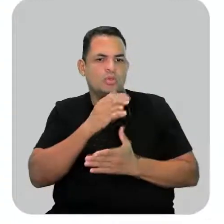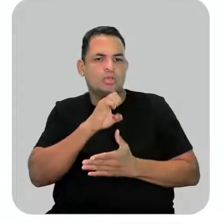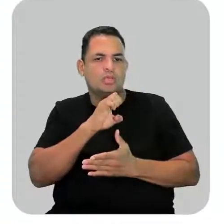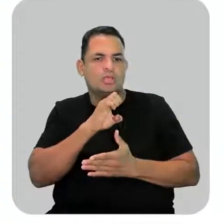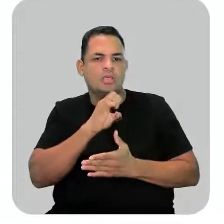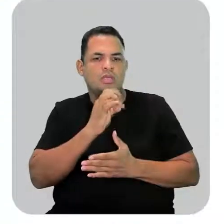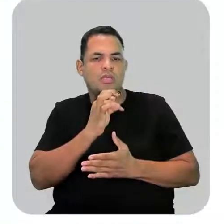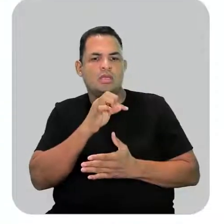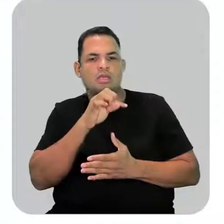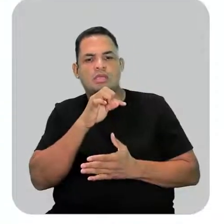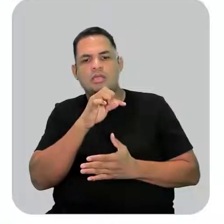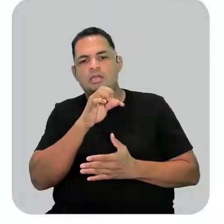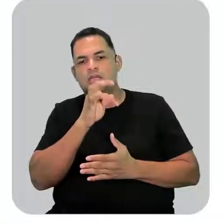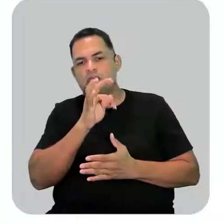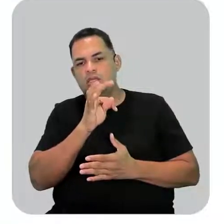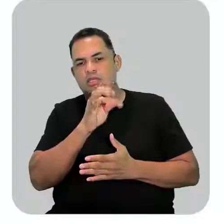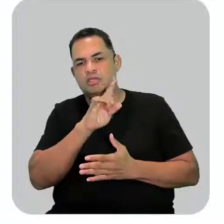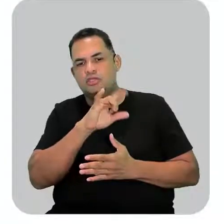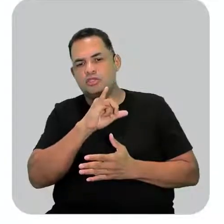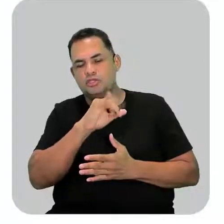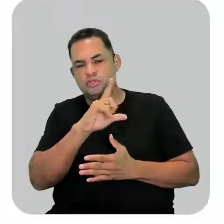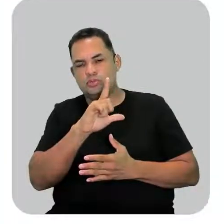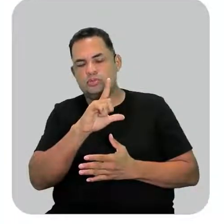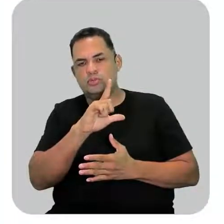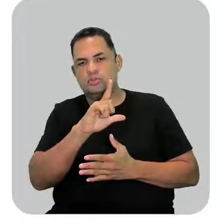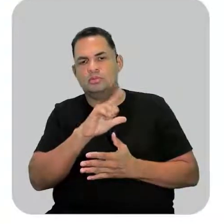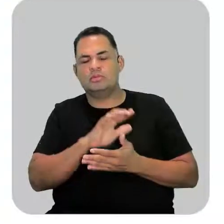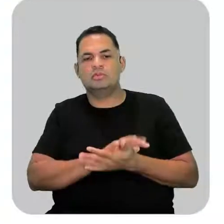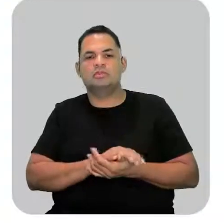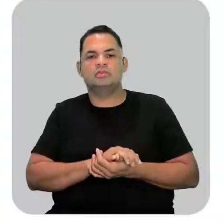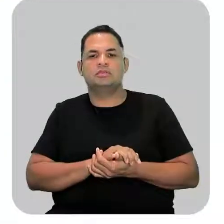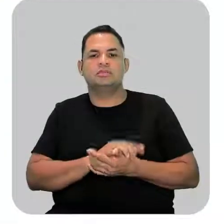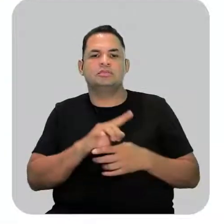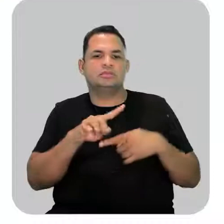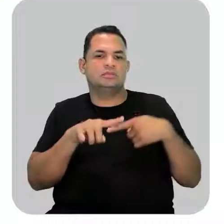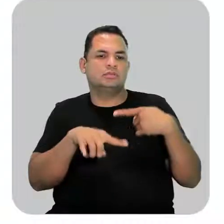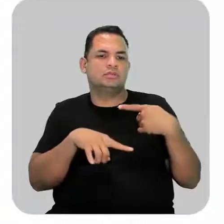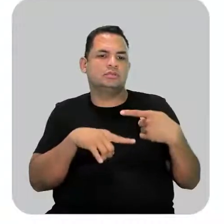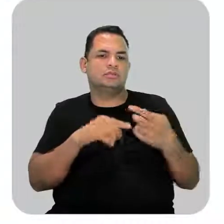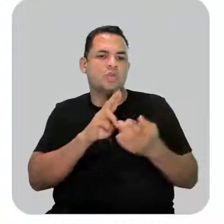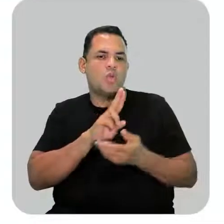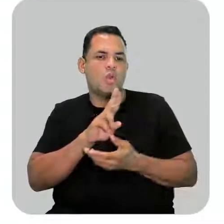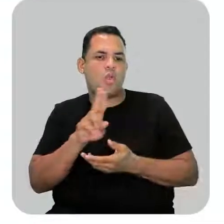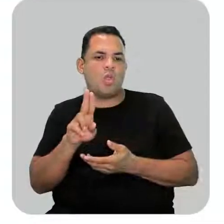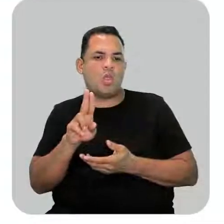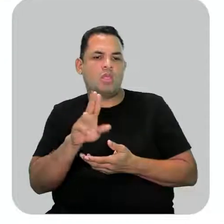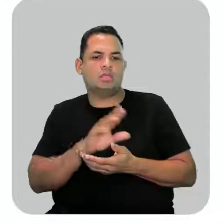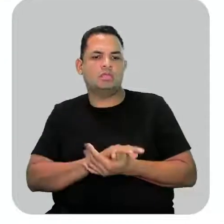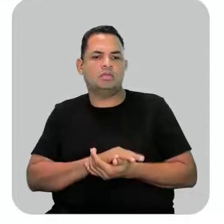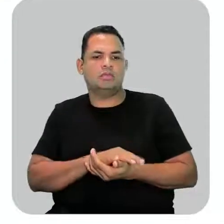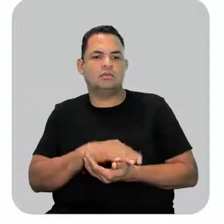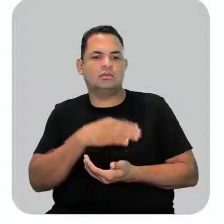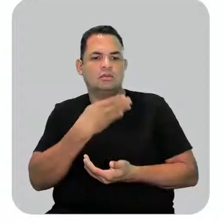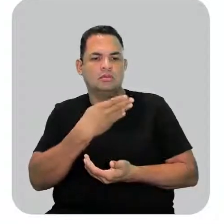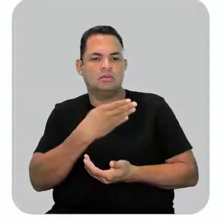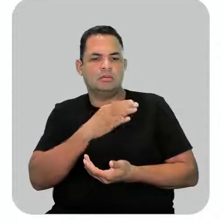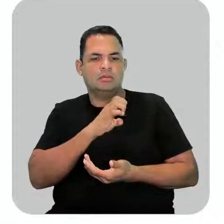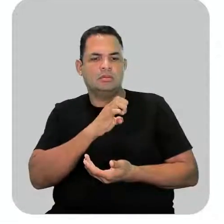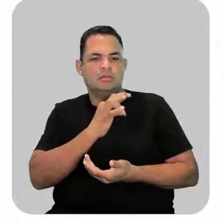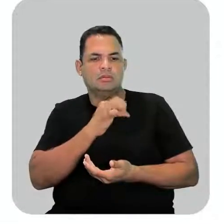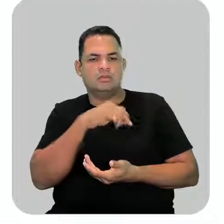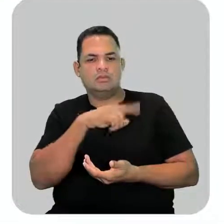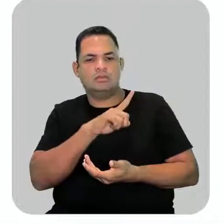etil. Coloco o número do carbono onde ele está ligado, depois coloco o nome dele. Então, vai ficar